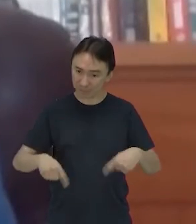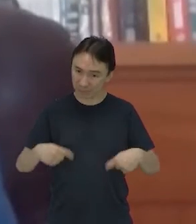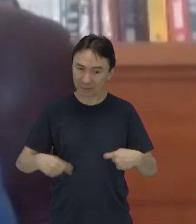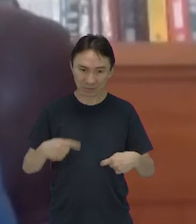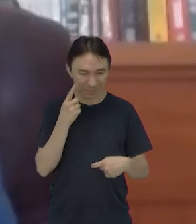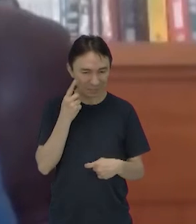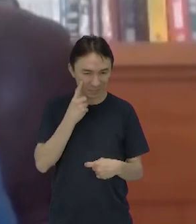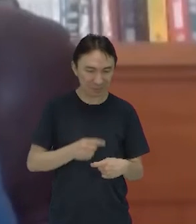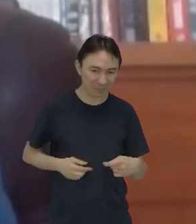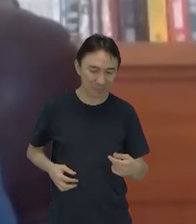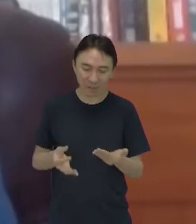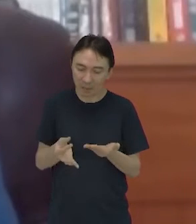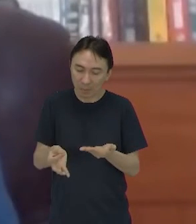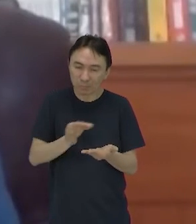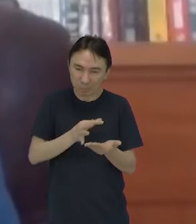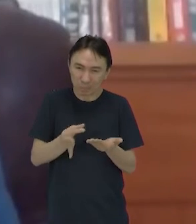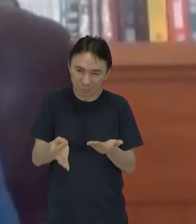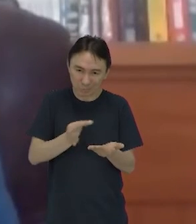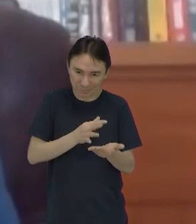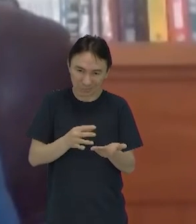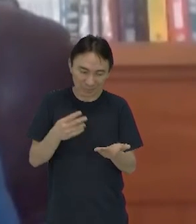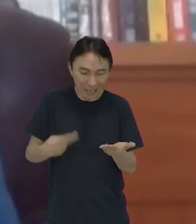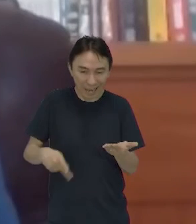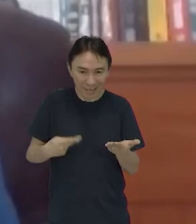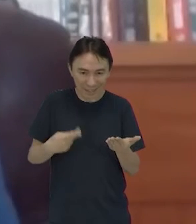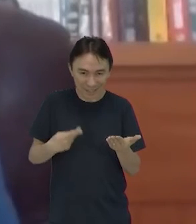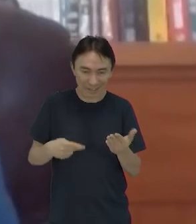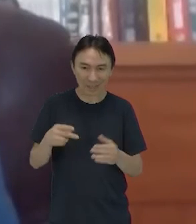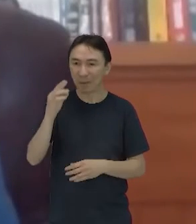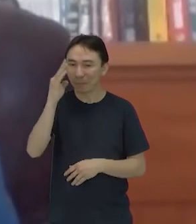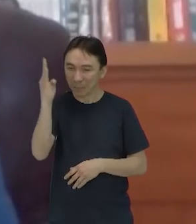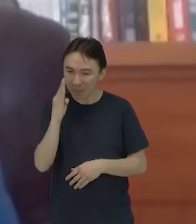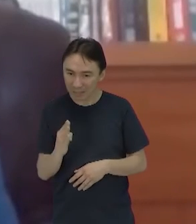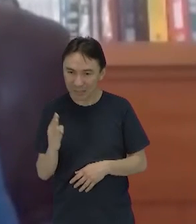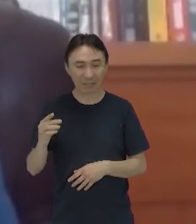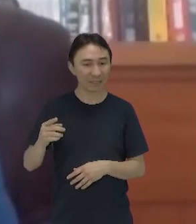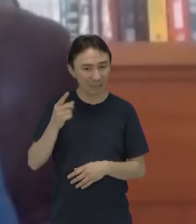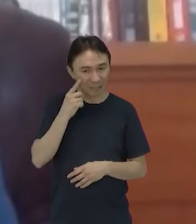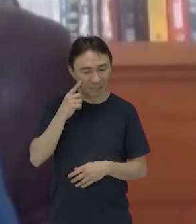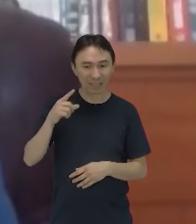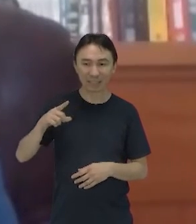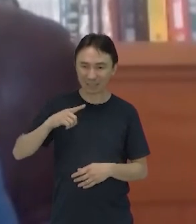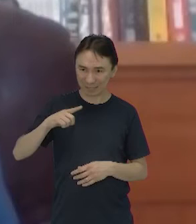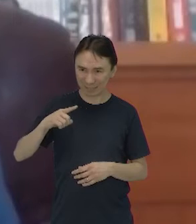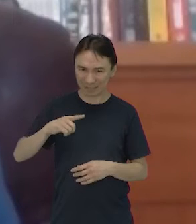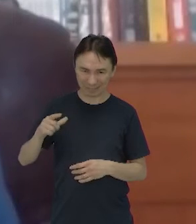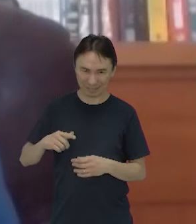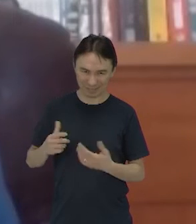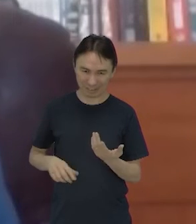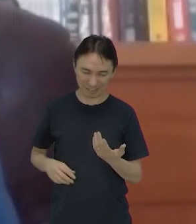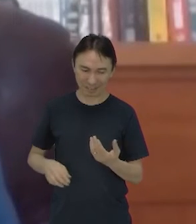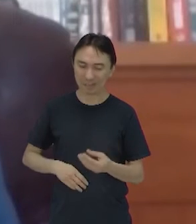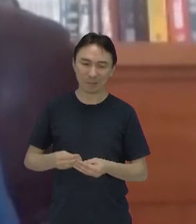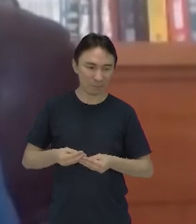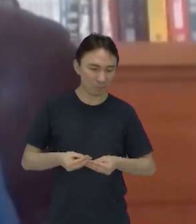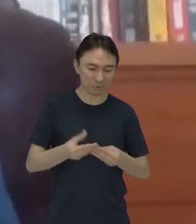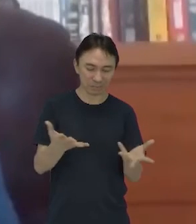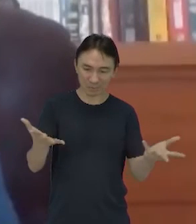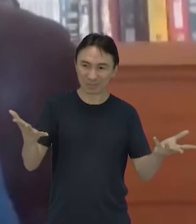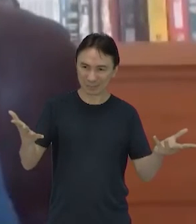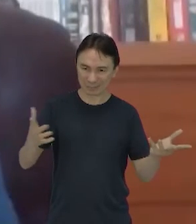brasileiras publicam mais de uma revista original americana por vez, então é comum